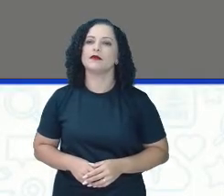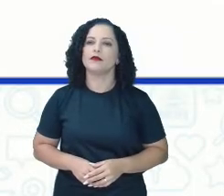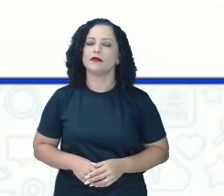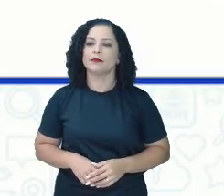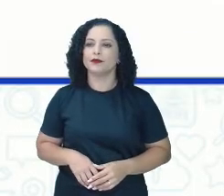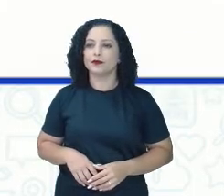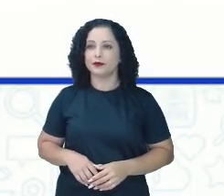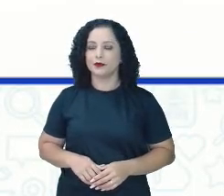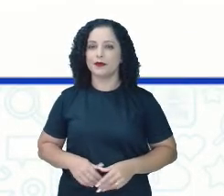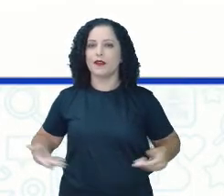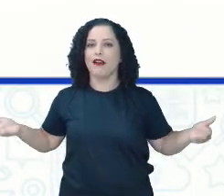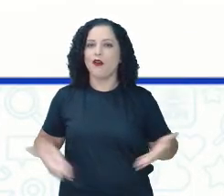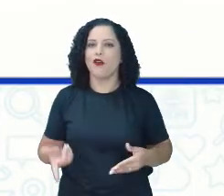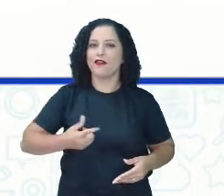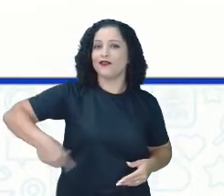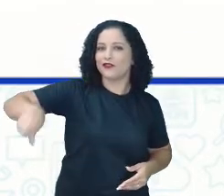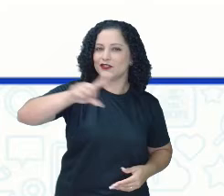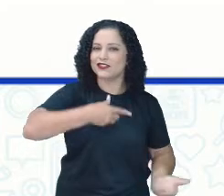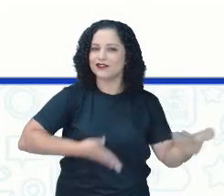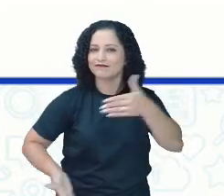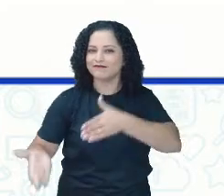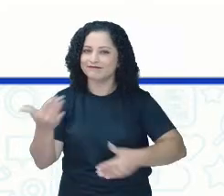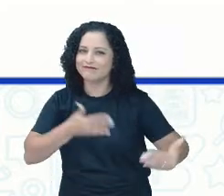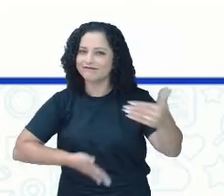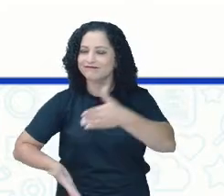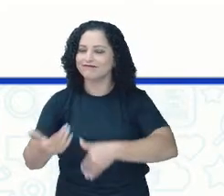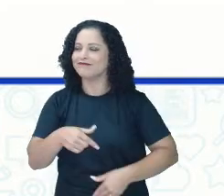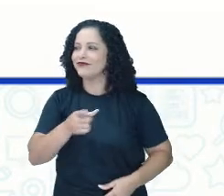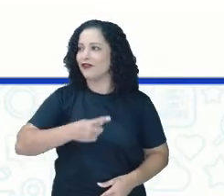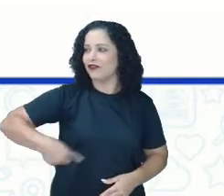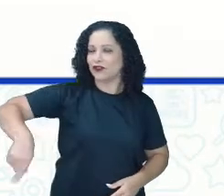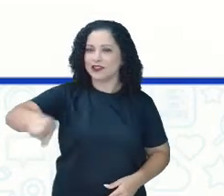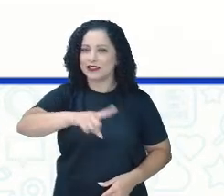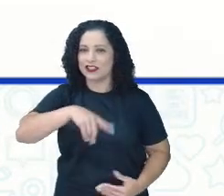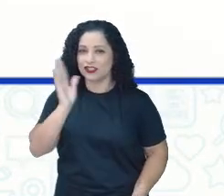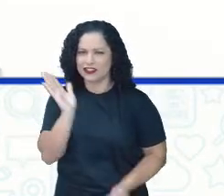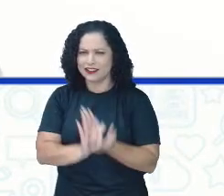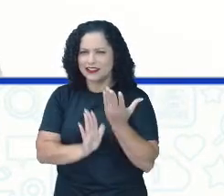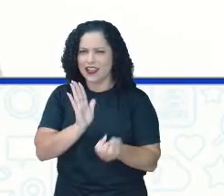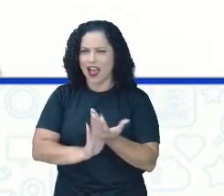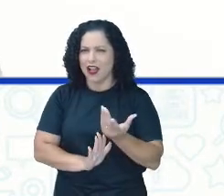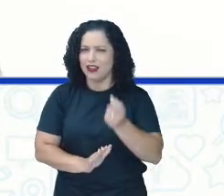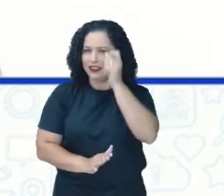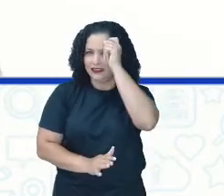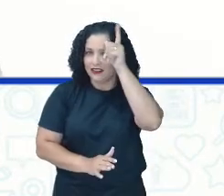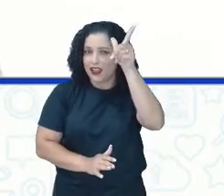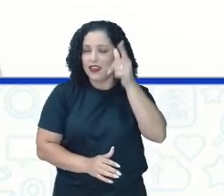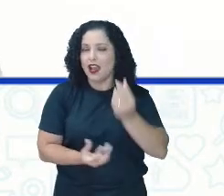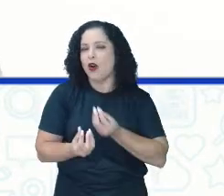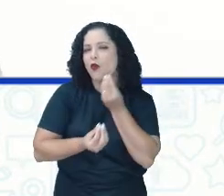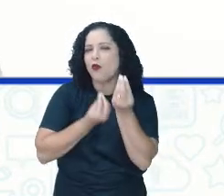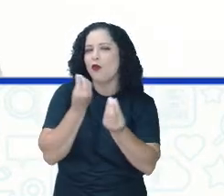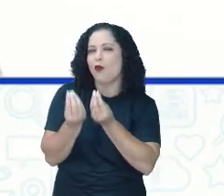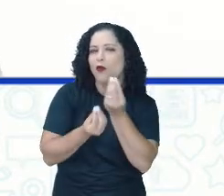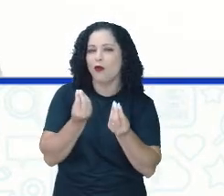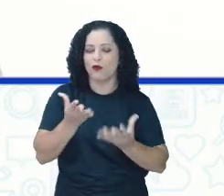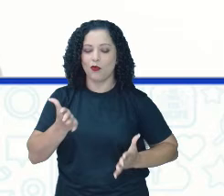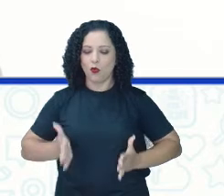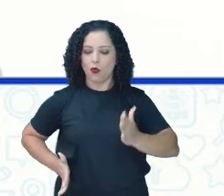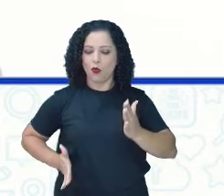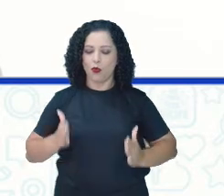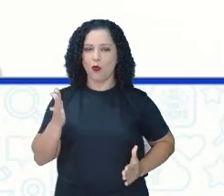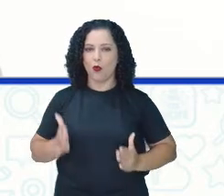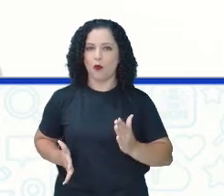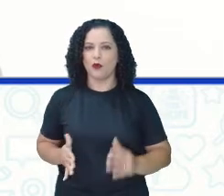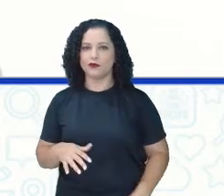vez de vocês, ó. Eu queria que vocês tentassem criar a sua própria ideia de robô. Como ele seria, quais são